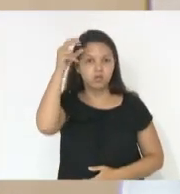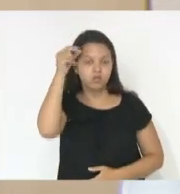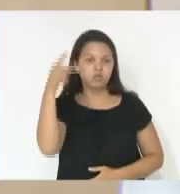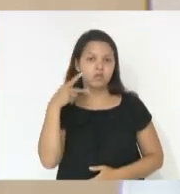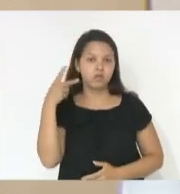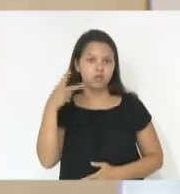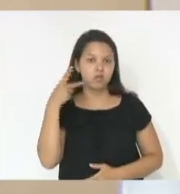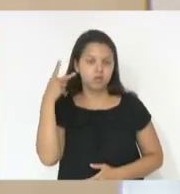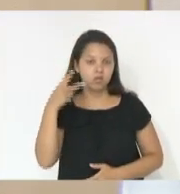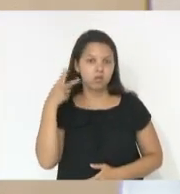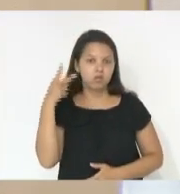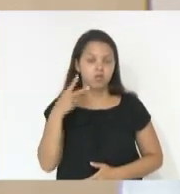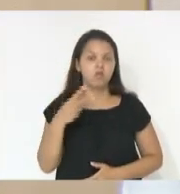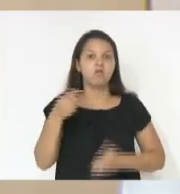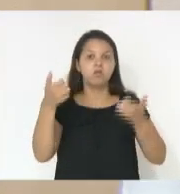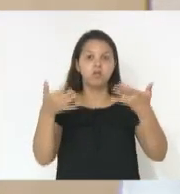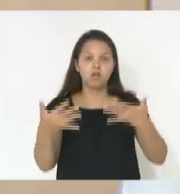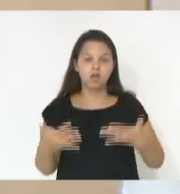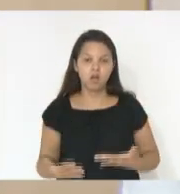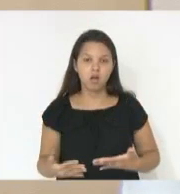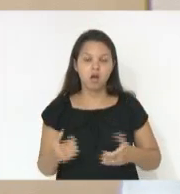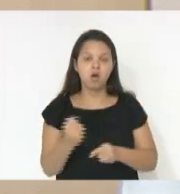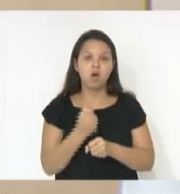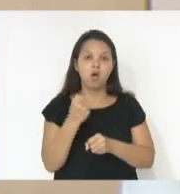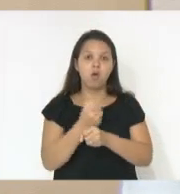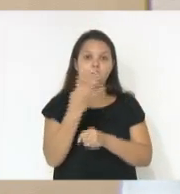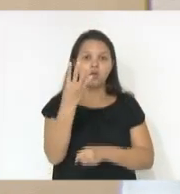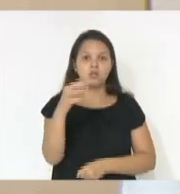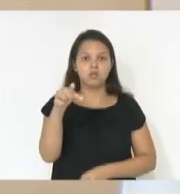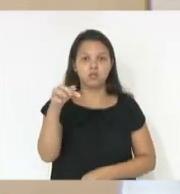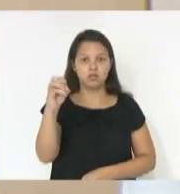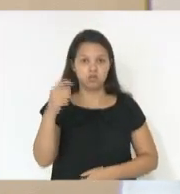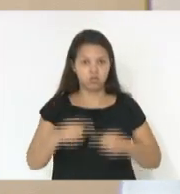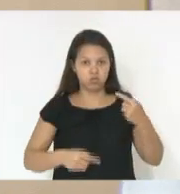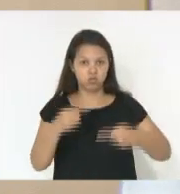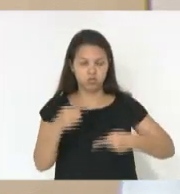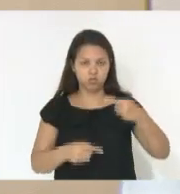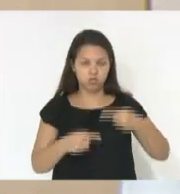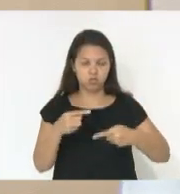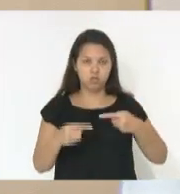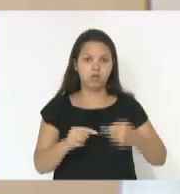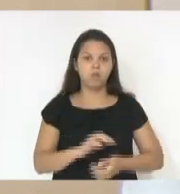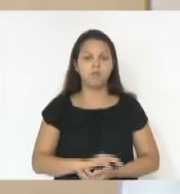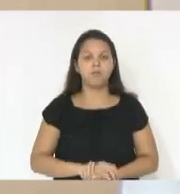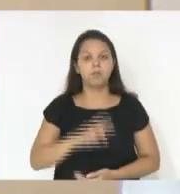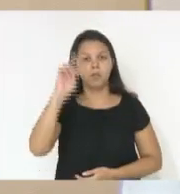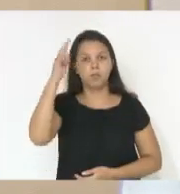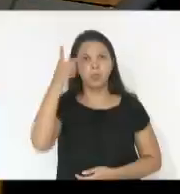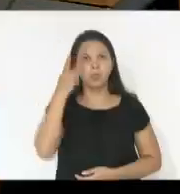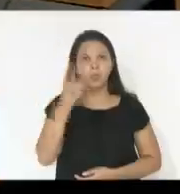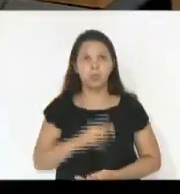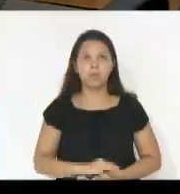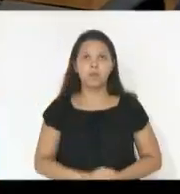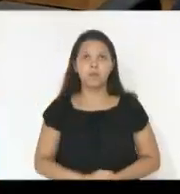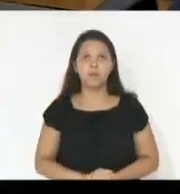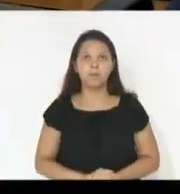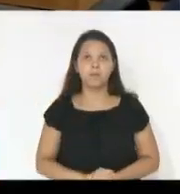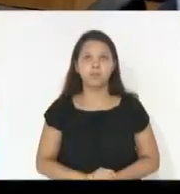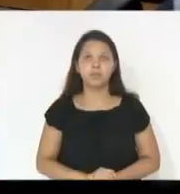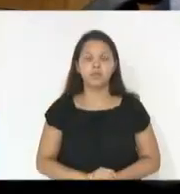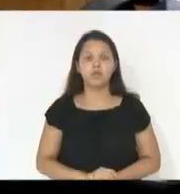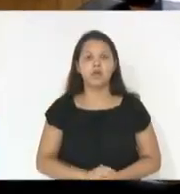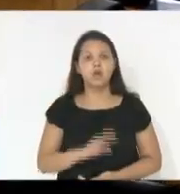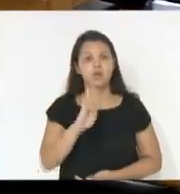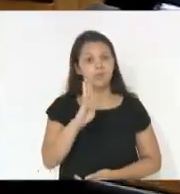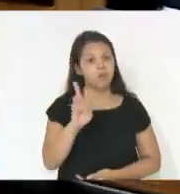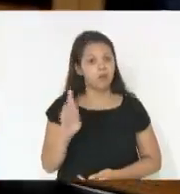da BR-470, em discussão. Com a palavra, o autor da moção, deputado Milton Robos. Senhor presidente, a